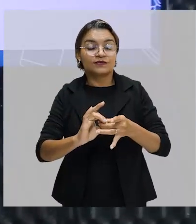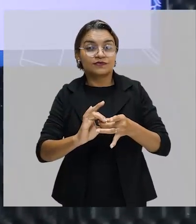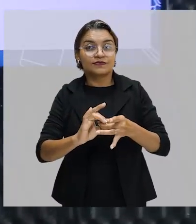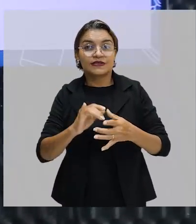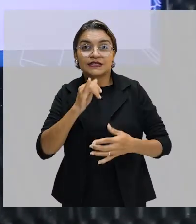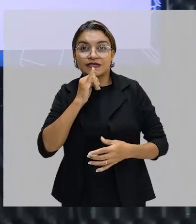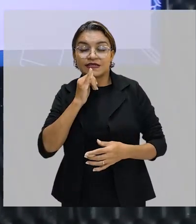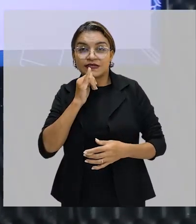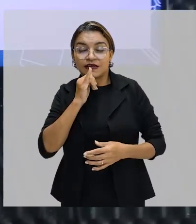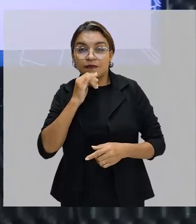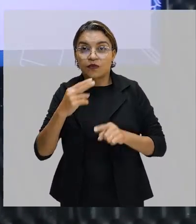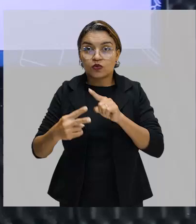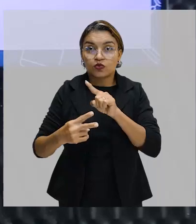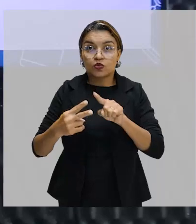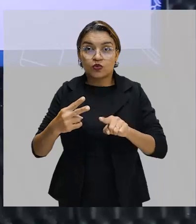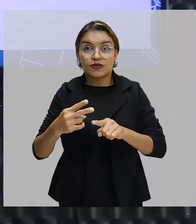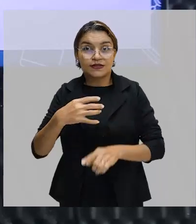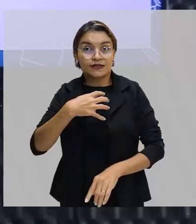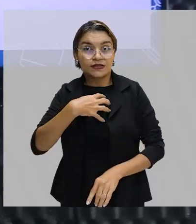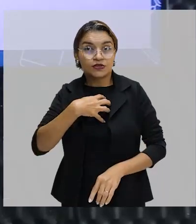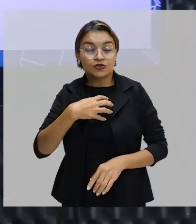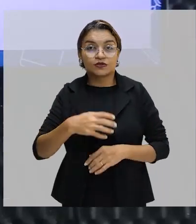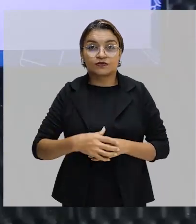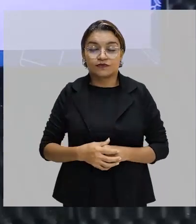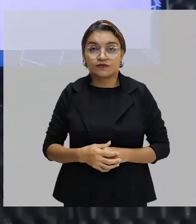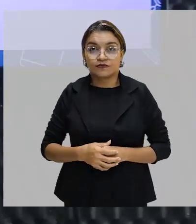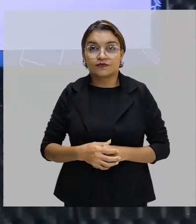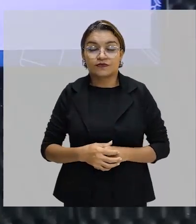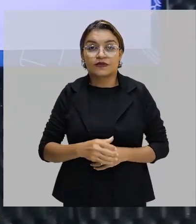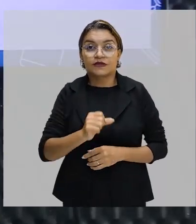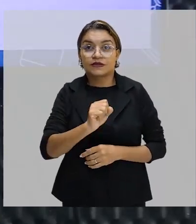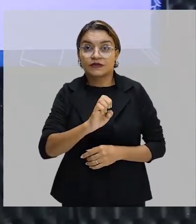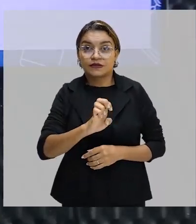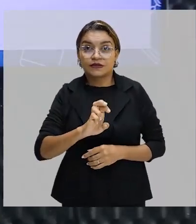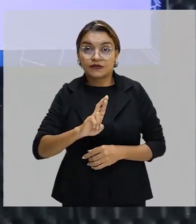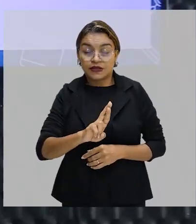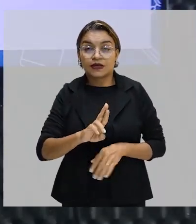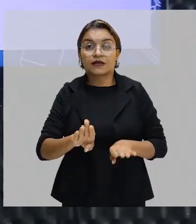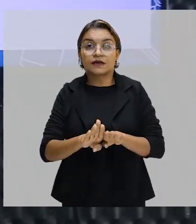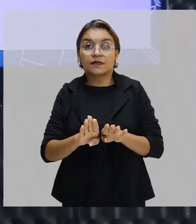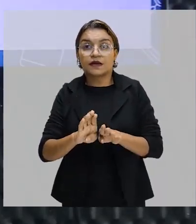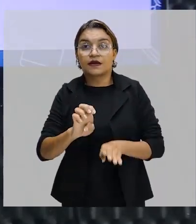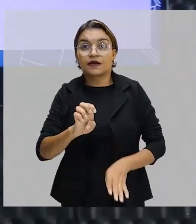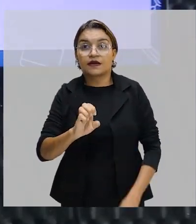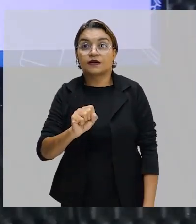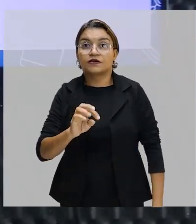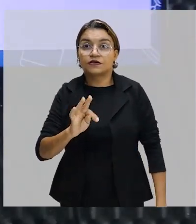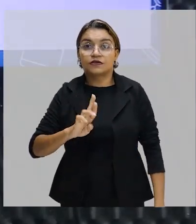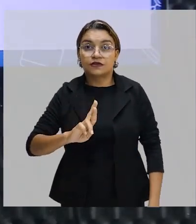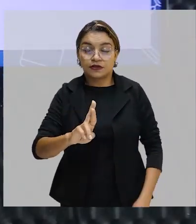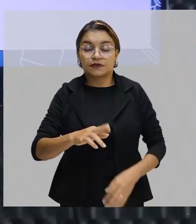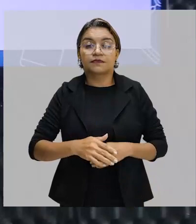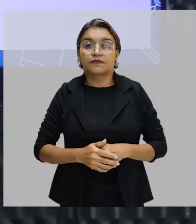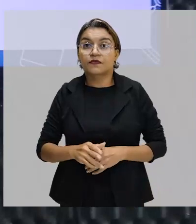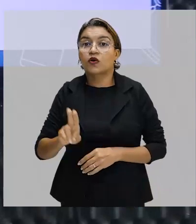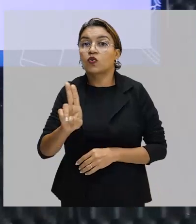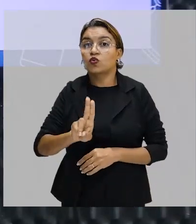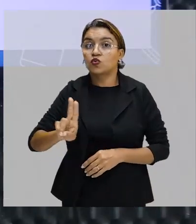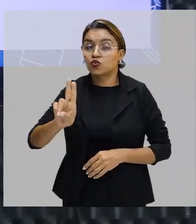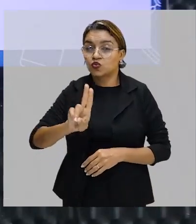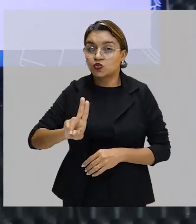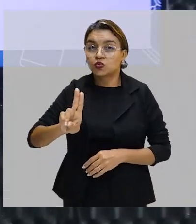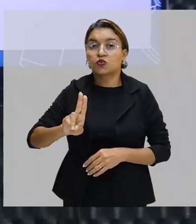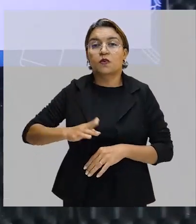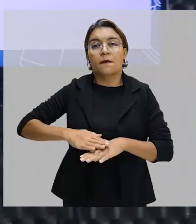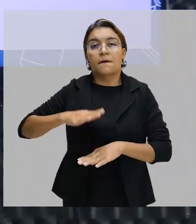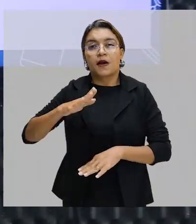ele acumula dois sentidos, o verbo ser e o verbo estar. Os usos mais comuns do verbo to be nós